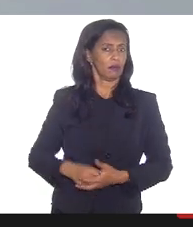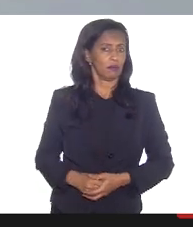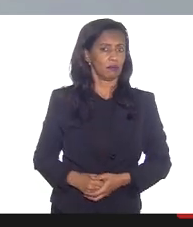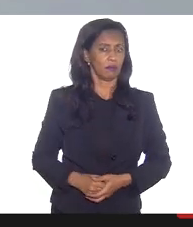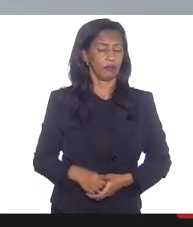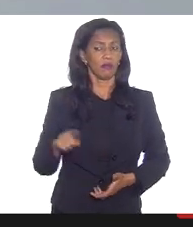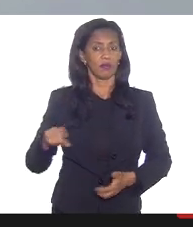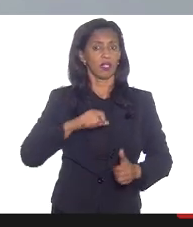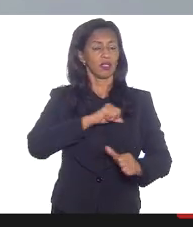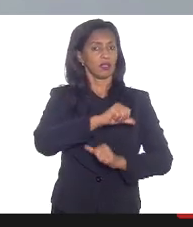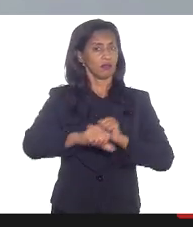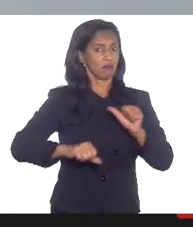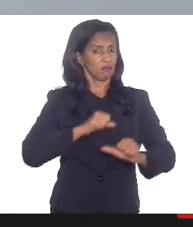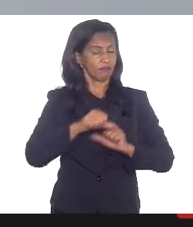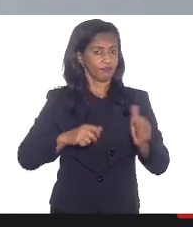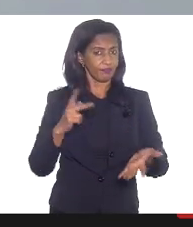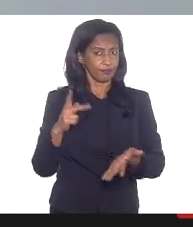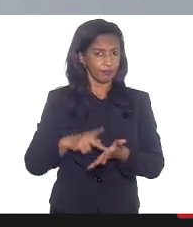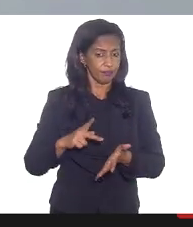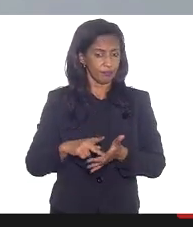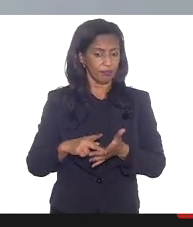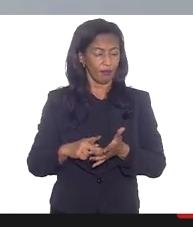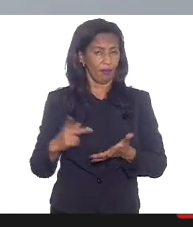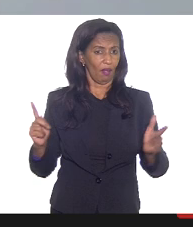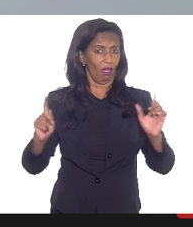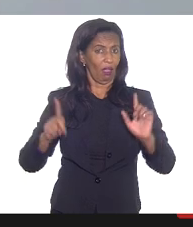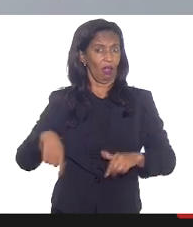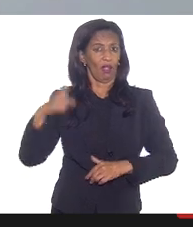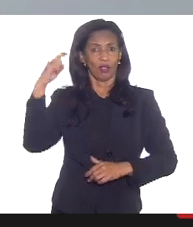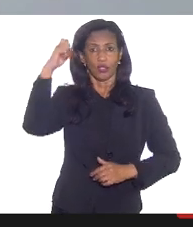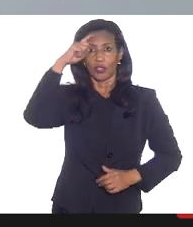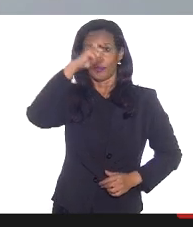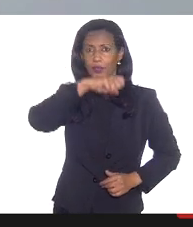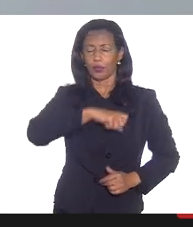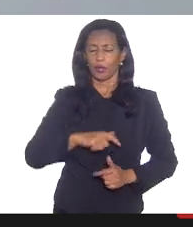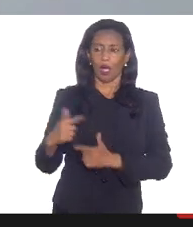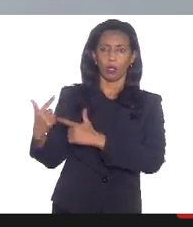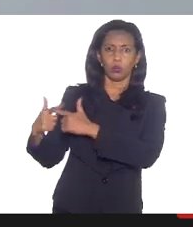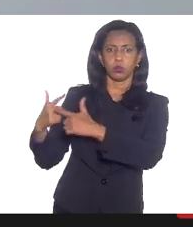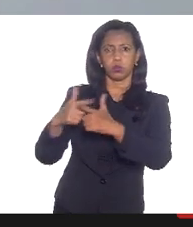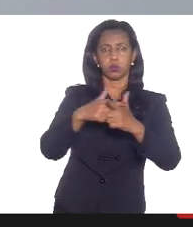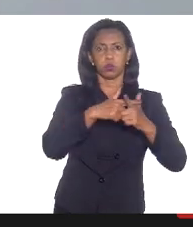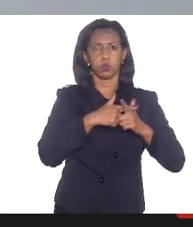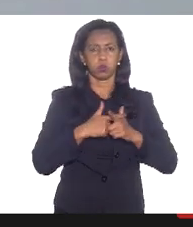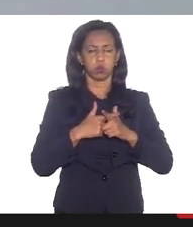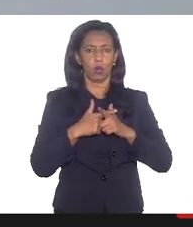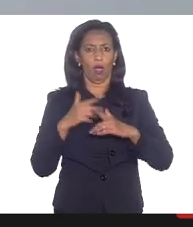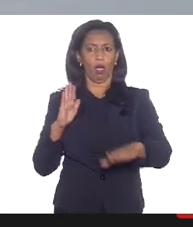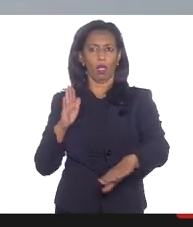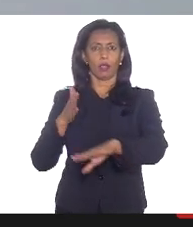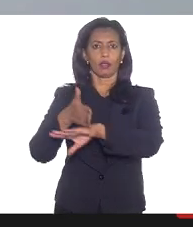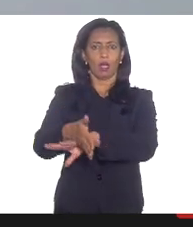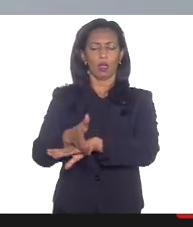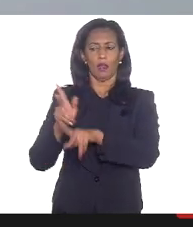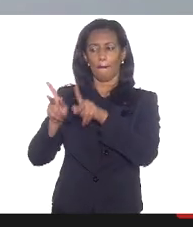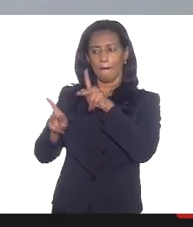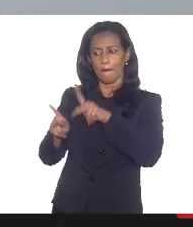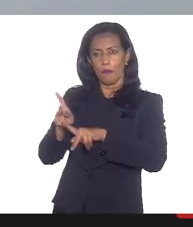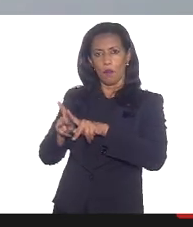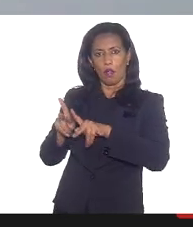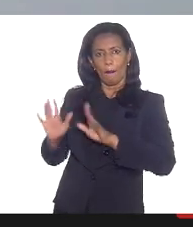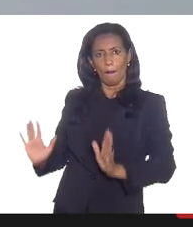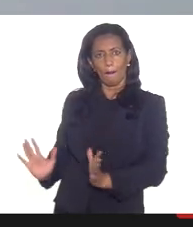Essa reforma, na verdade, ela serve para dificultar cada vez mais o ingresso da população de baixa